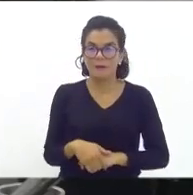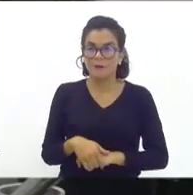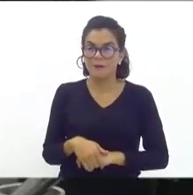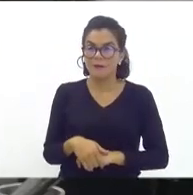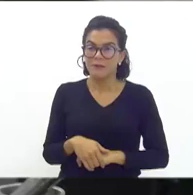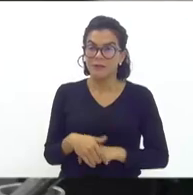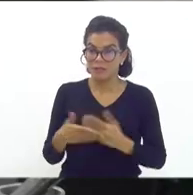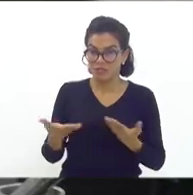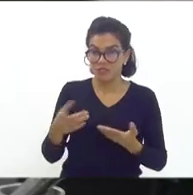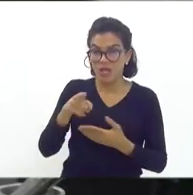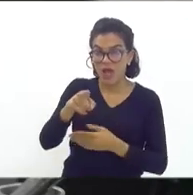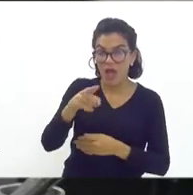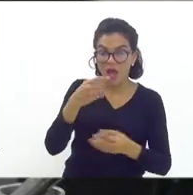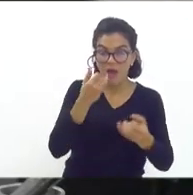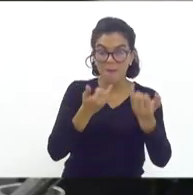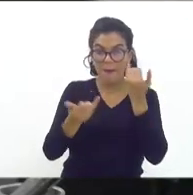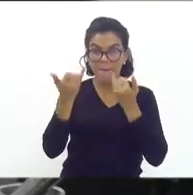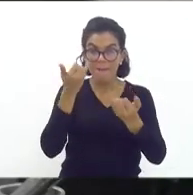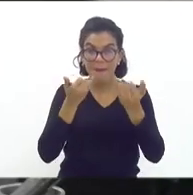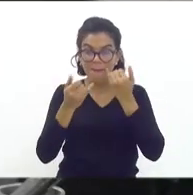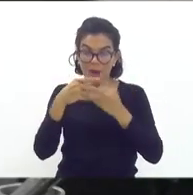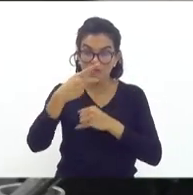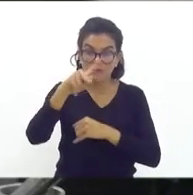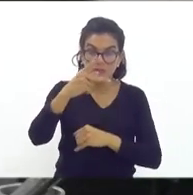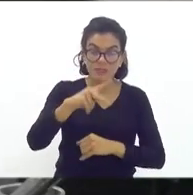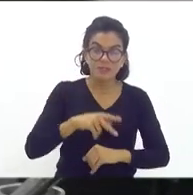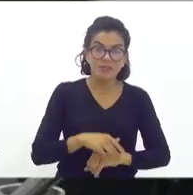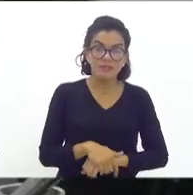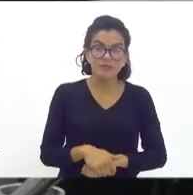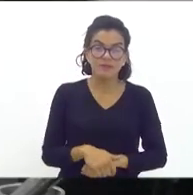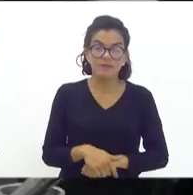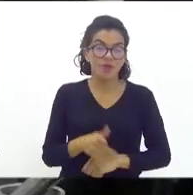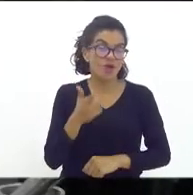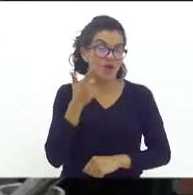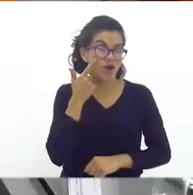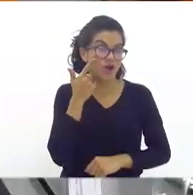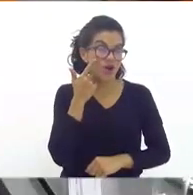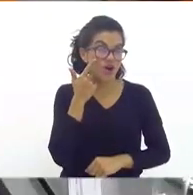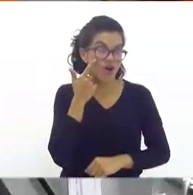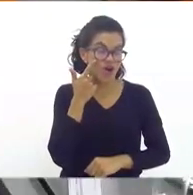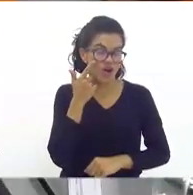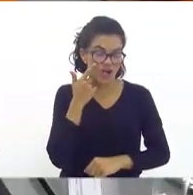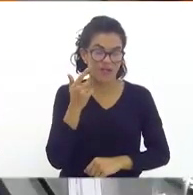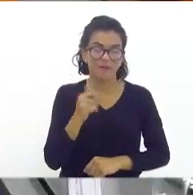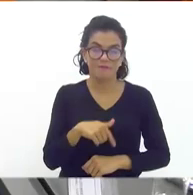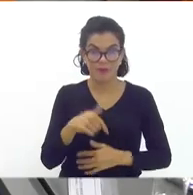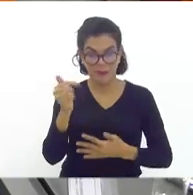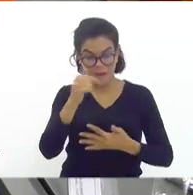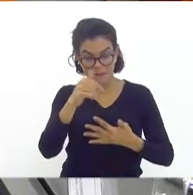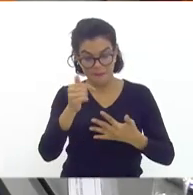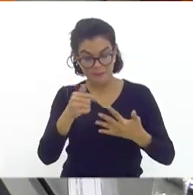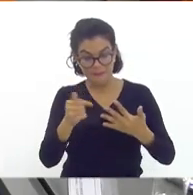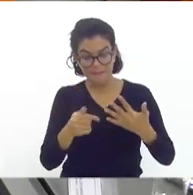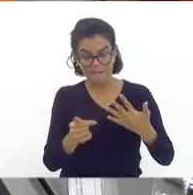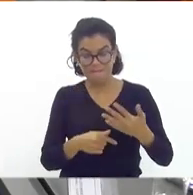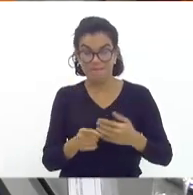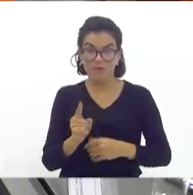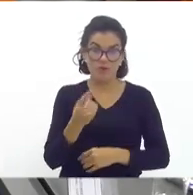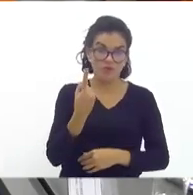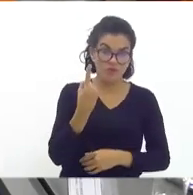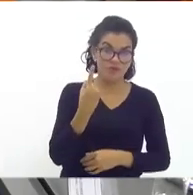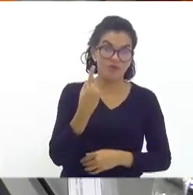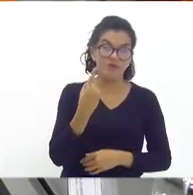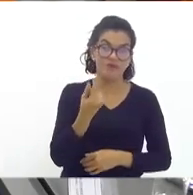e isso já chegou o conhecimento do Senhor então excelência olha os pontos que que o senhor colocou um